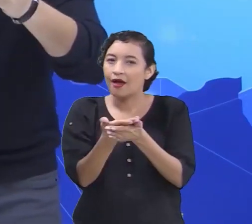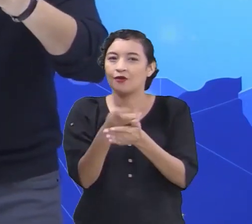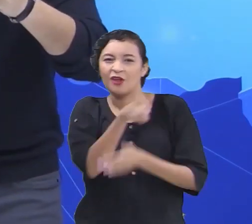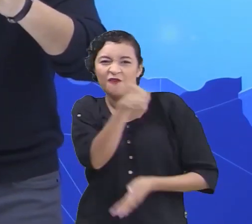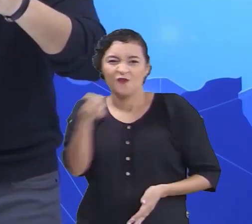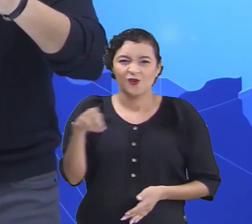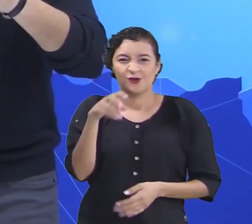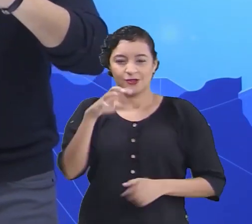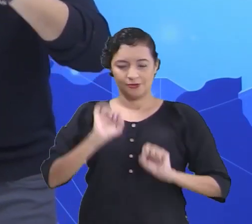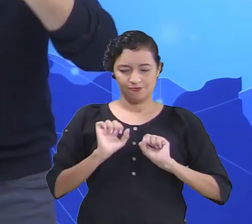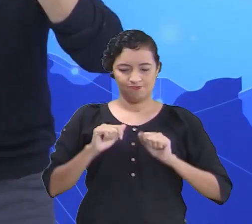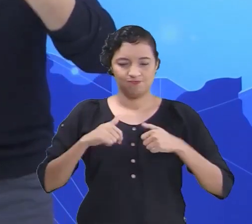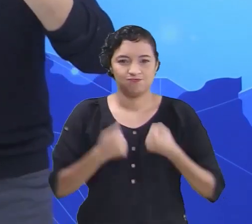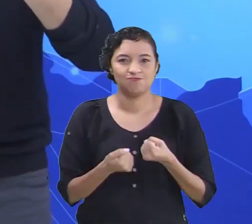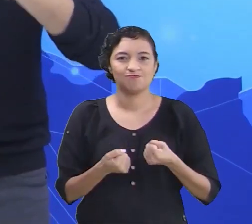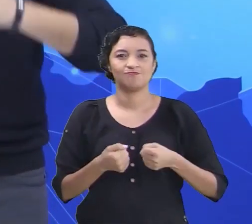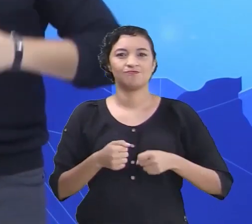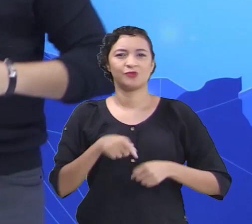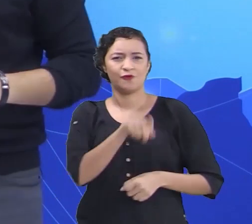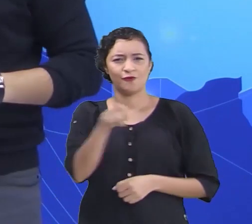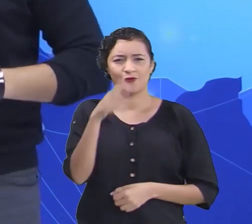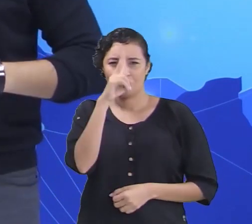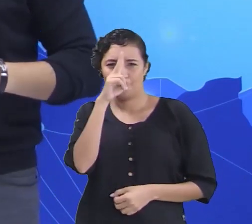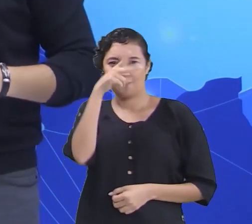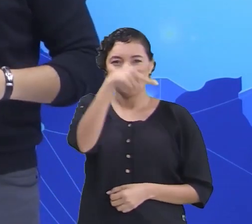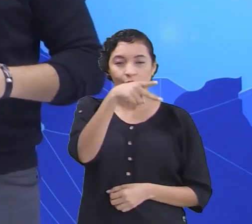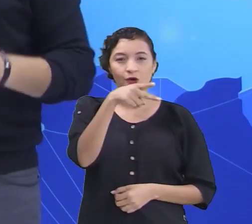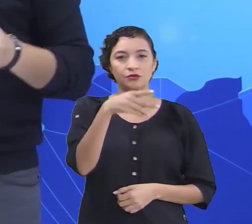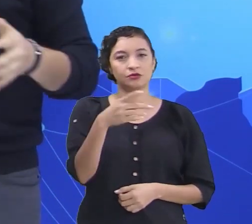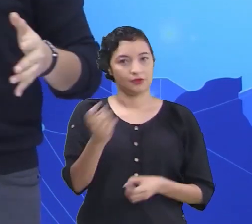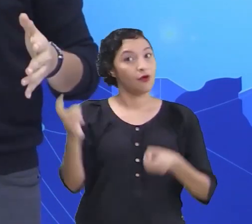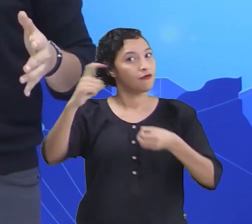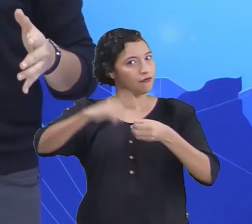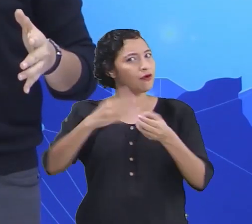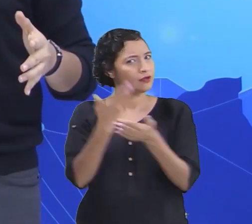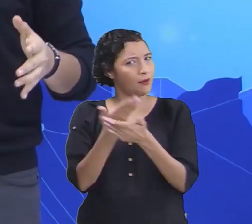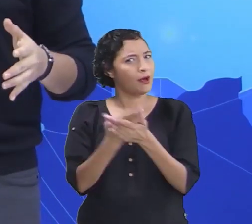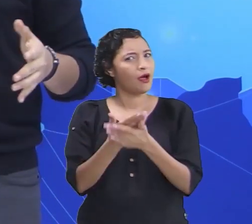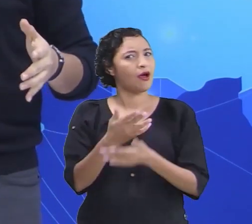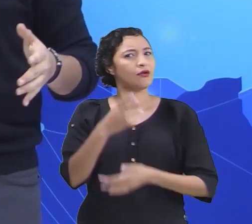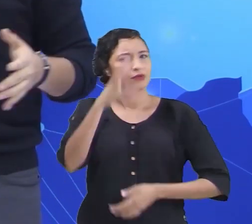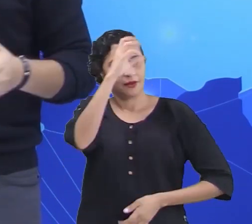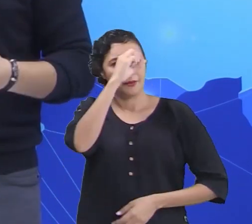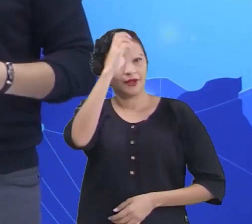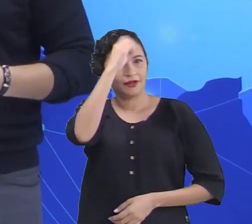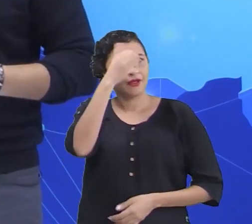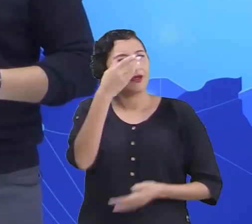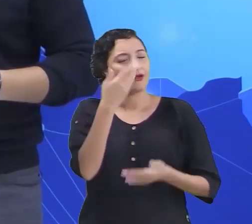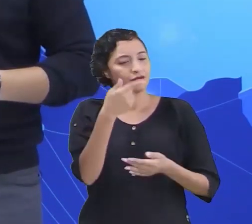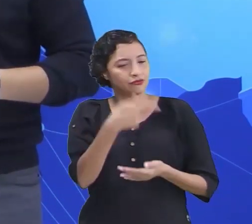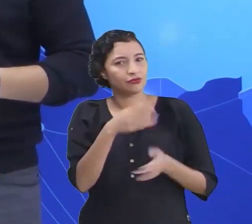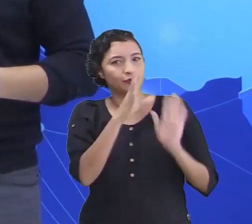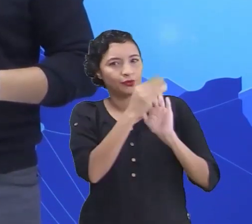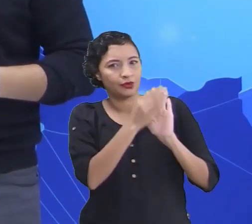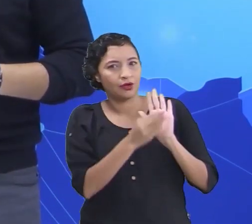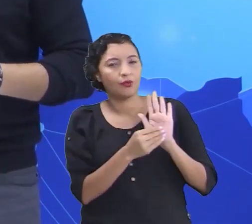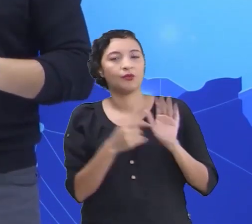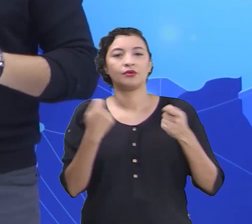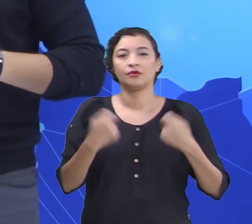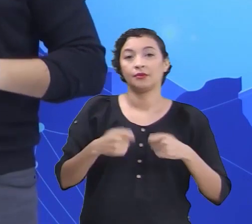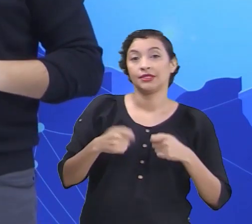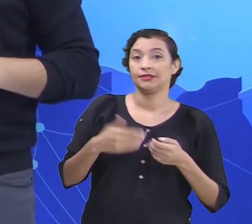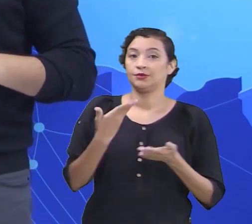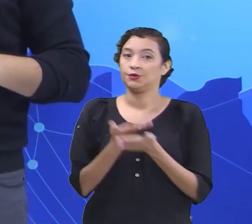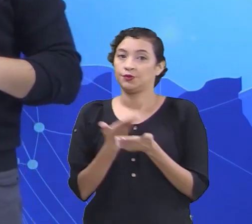leão, aluno forte, tem que voltar para a aula entendendo os conteúdos, né? Então, para isso, vamos estudar,